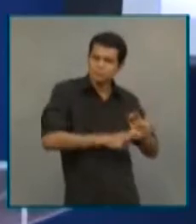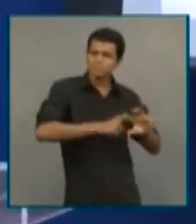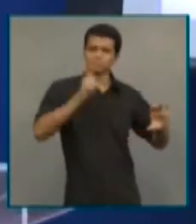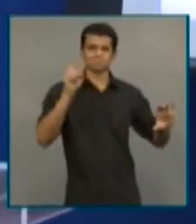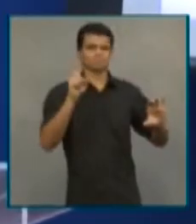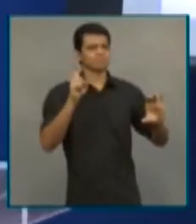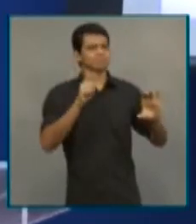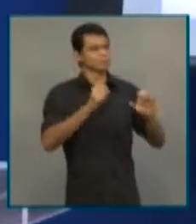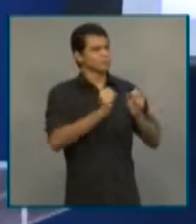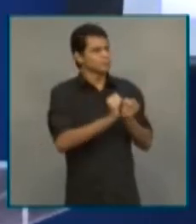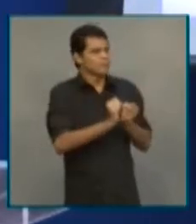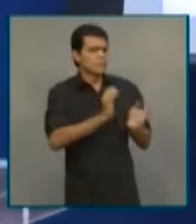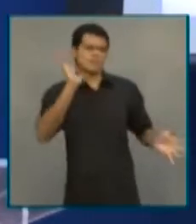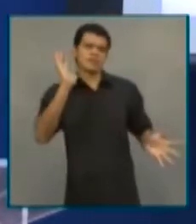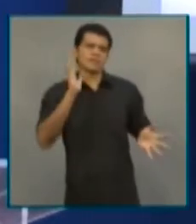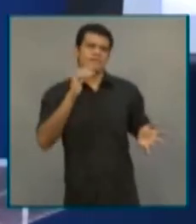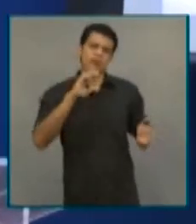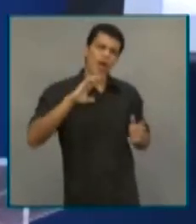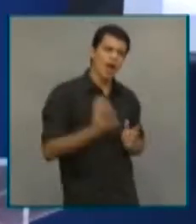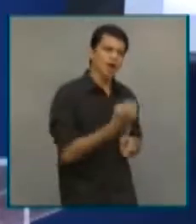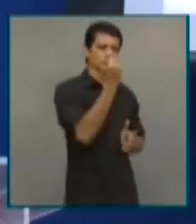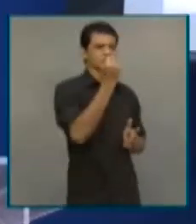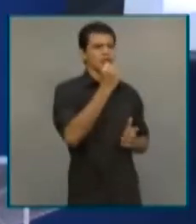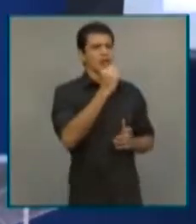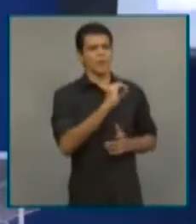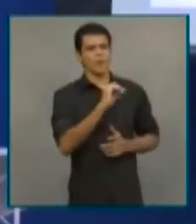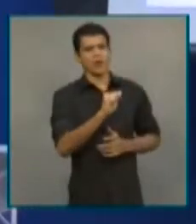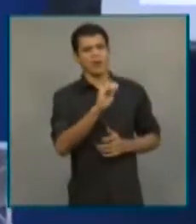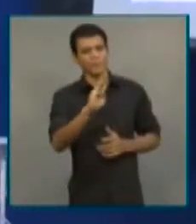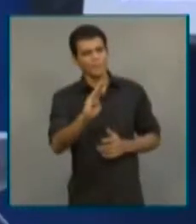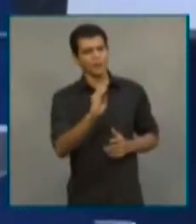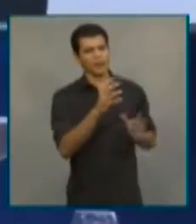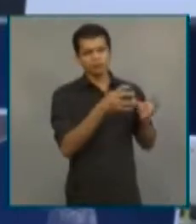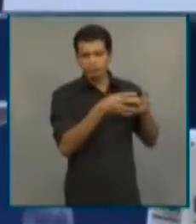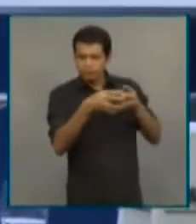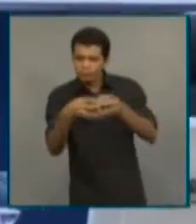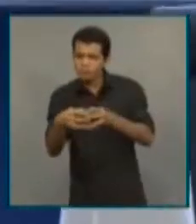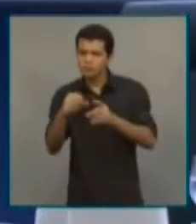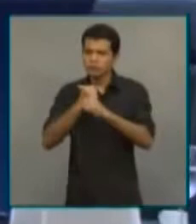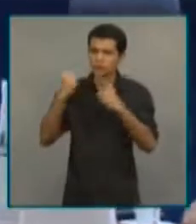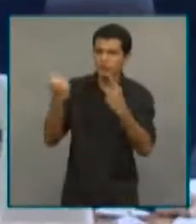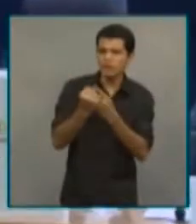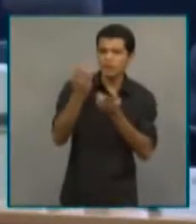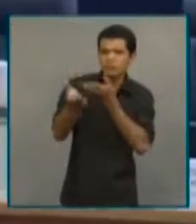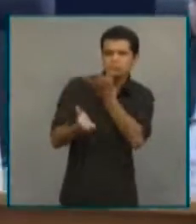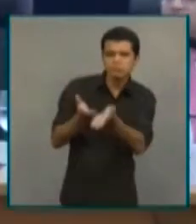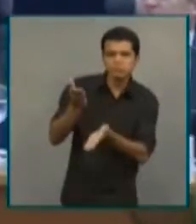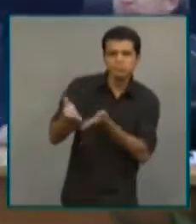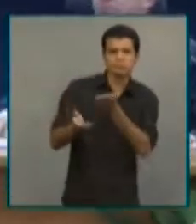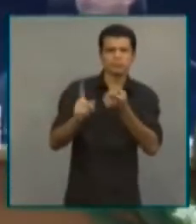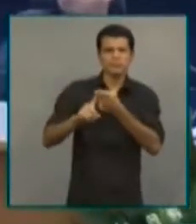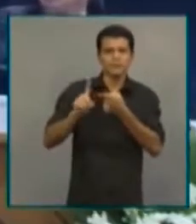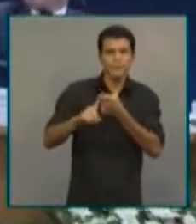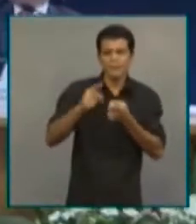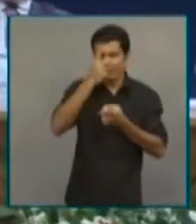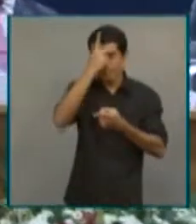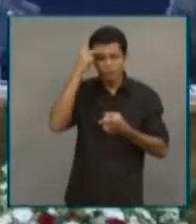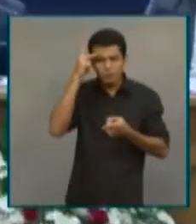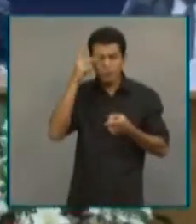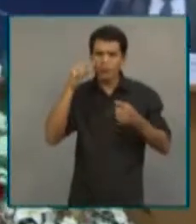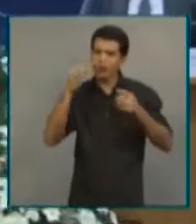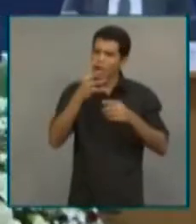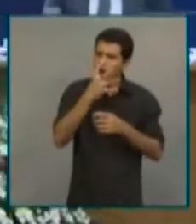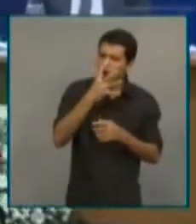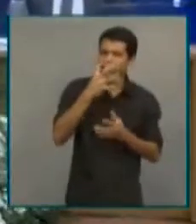é preciso resgatar a OAB de volta para o seio da sociedade e principalmente aos anseios dos advogados e advogadas.